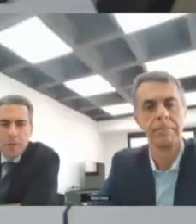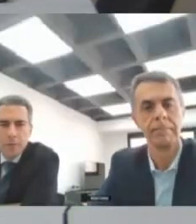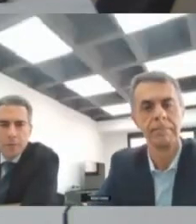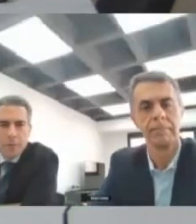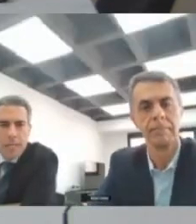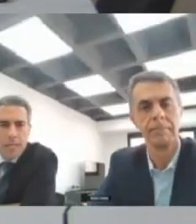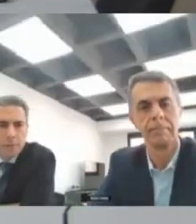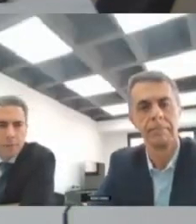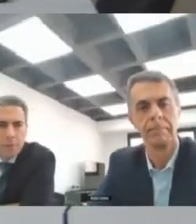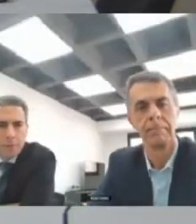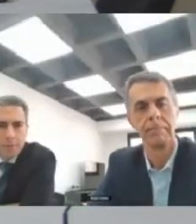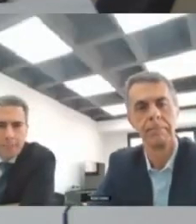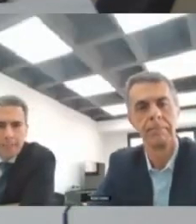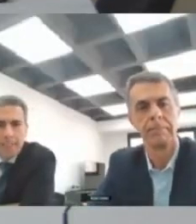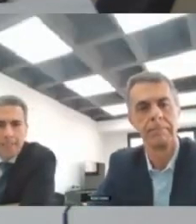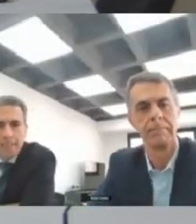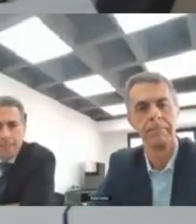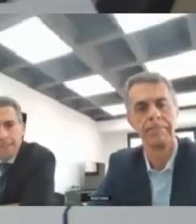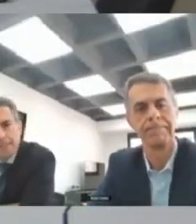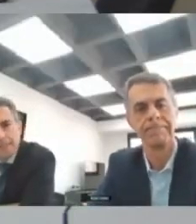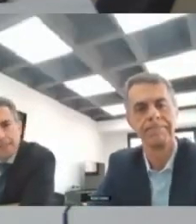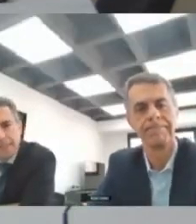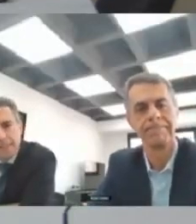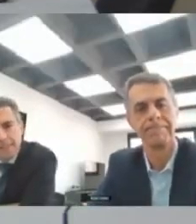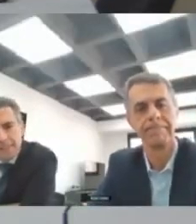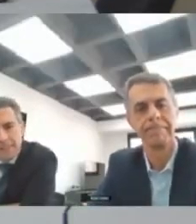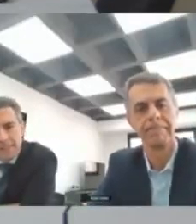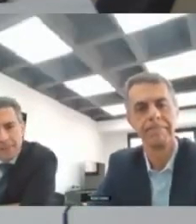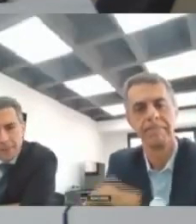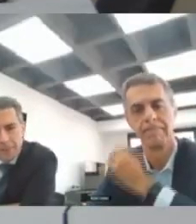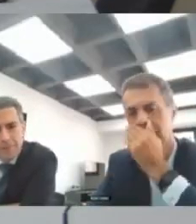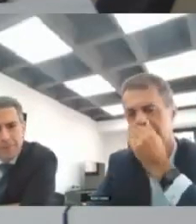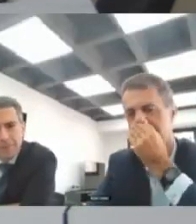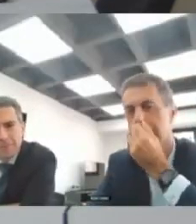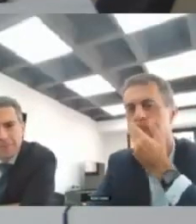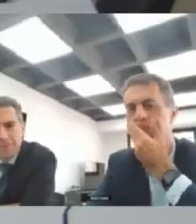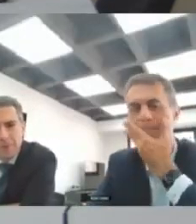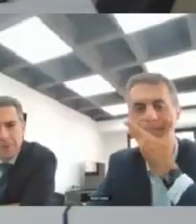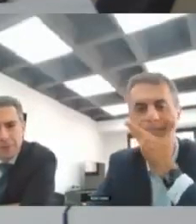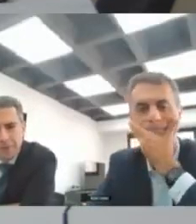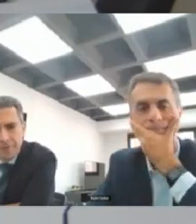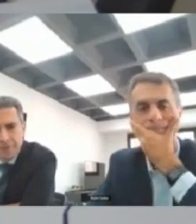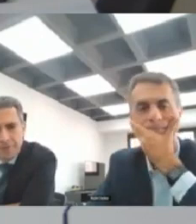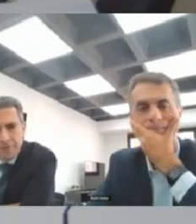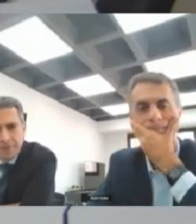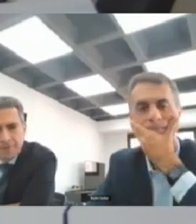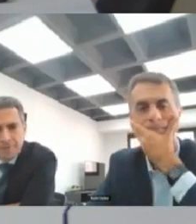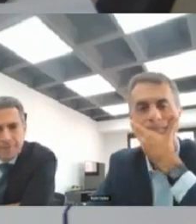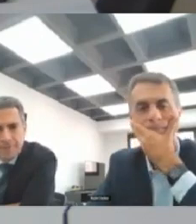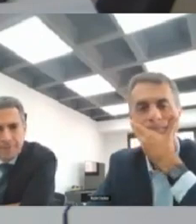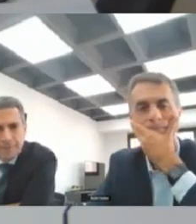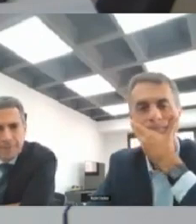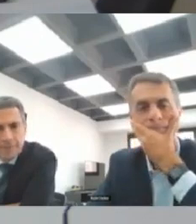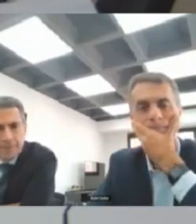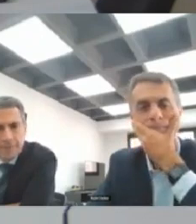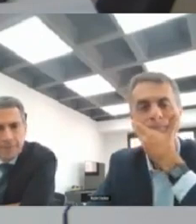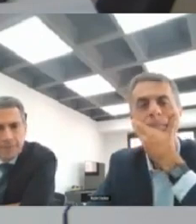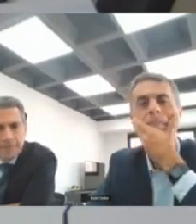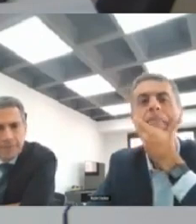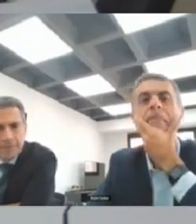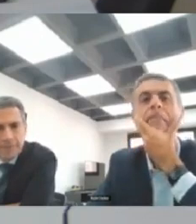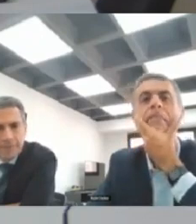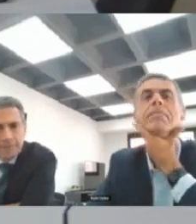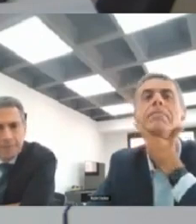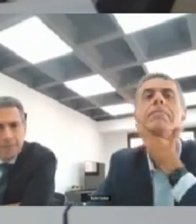Ouvindo muito bem aqui, eu tô ao lado do doutor André, relator. Seja Bom bem-vindo, dia. viu, Francisco, doutor